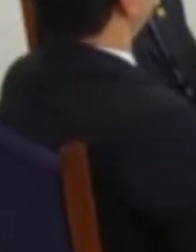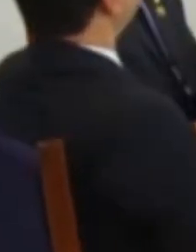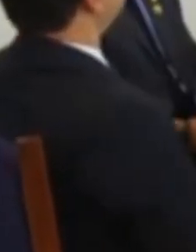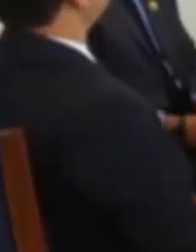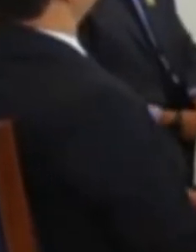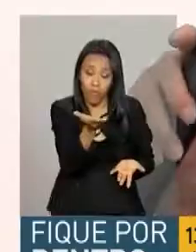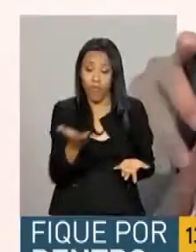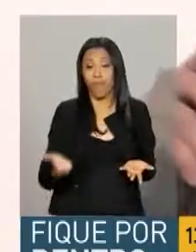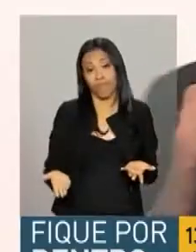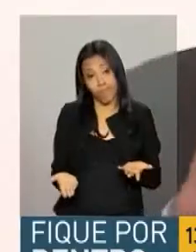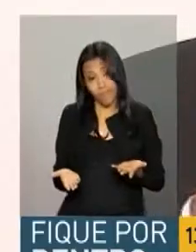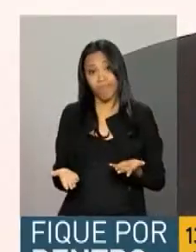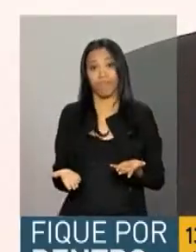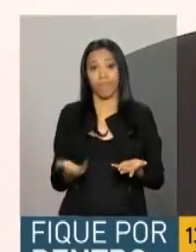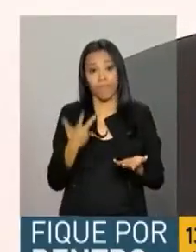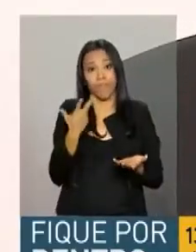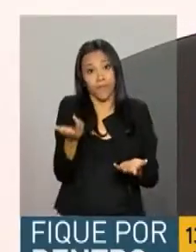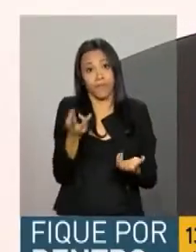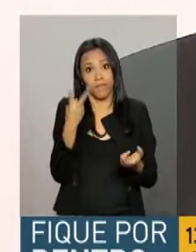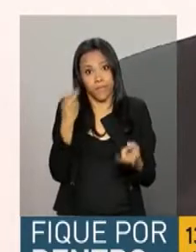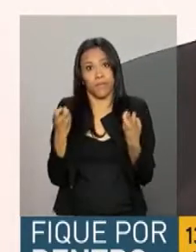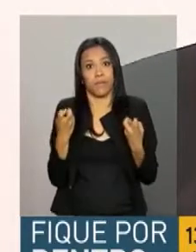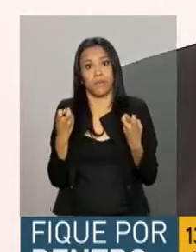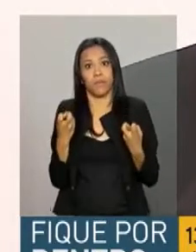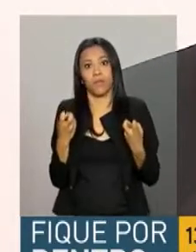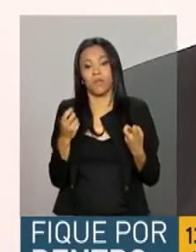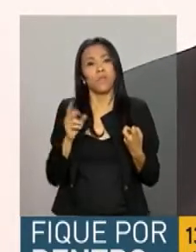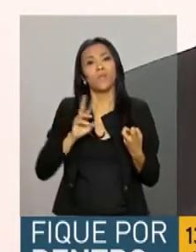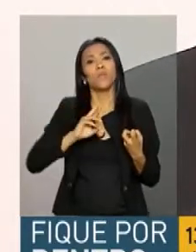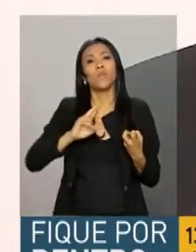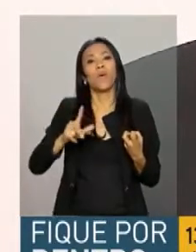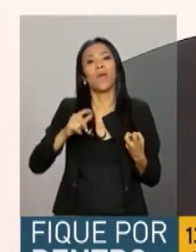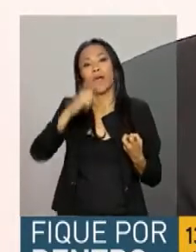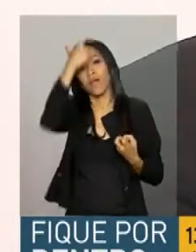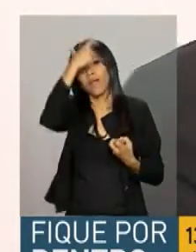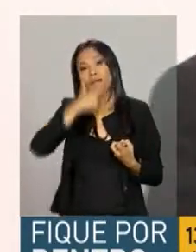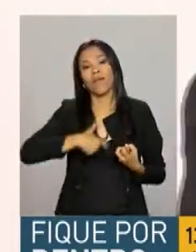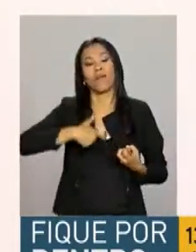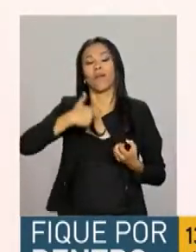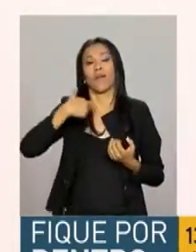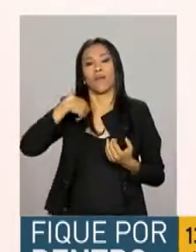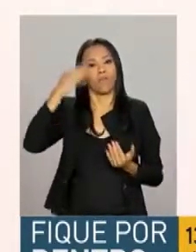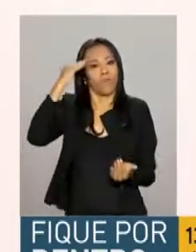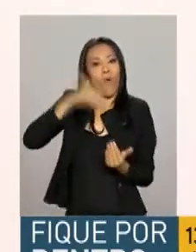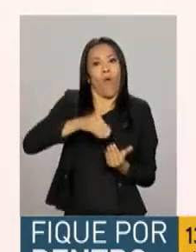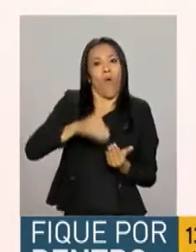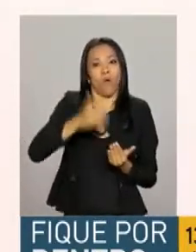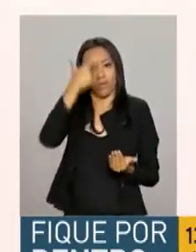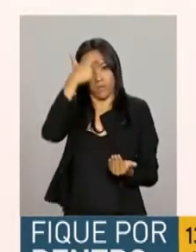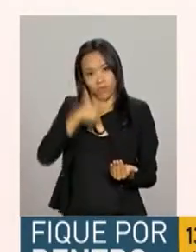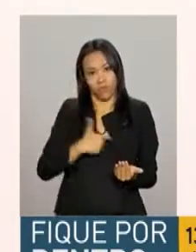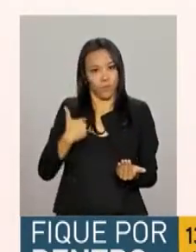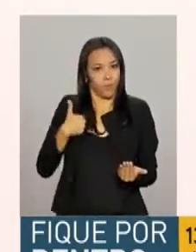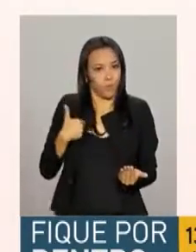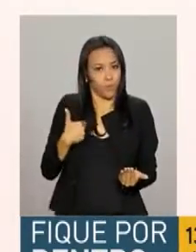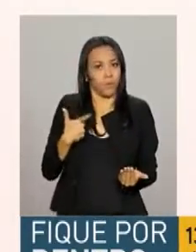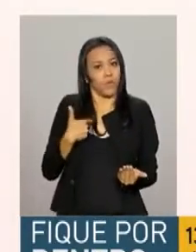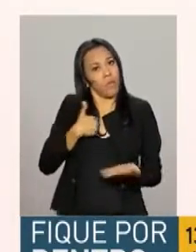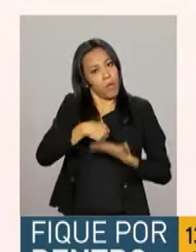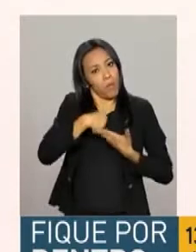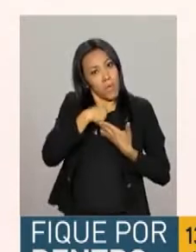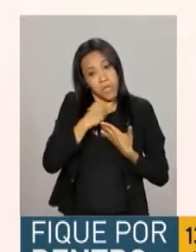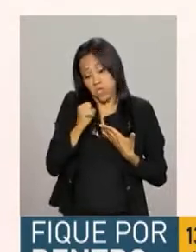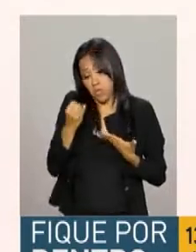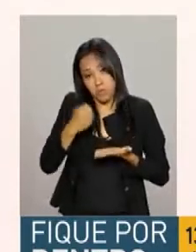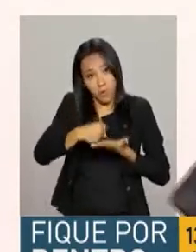pelo governo já a corrente popular não é nosso desfavor pensou eu quem nosso favor ou se